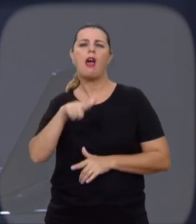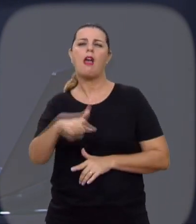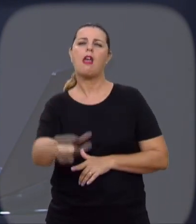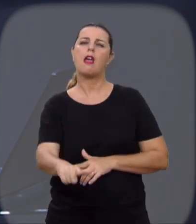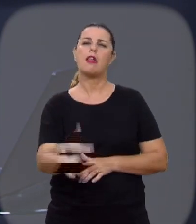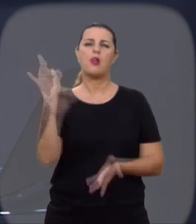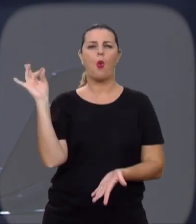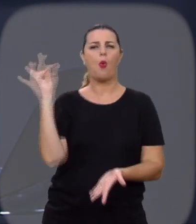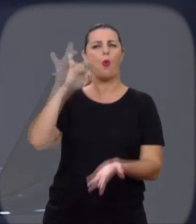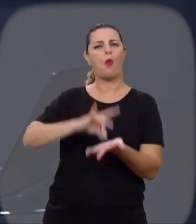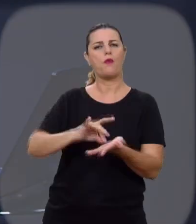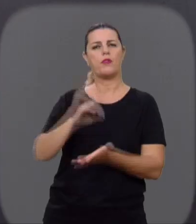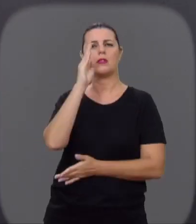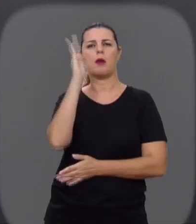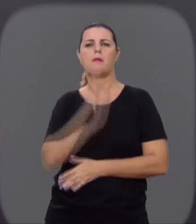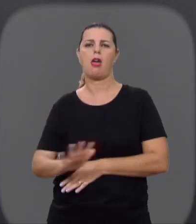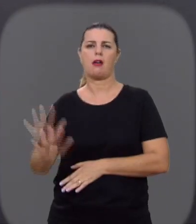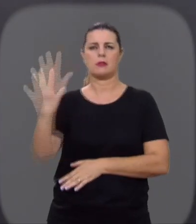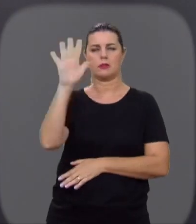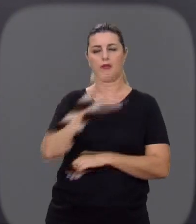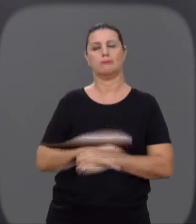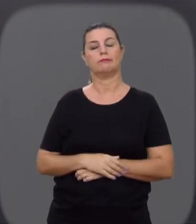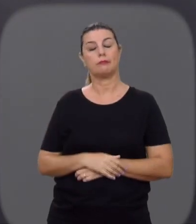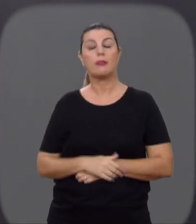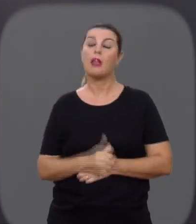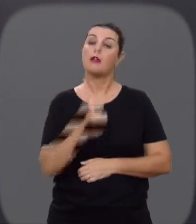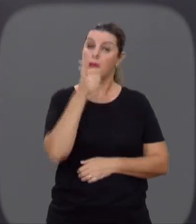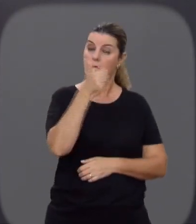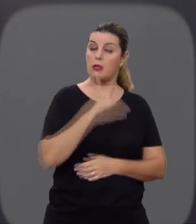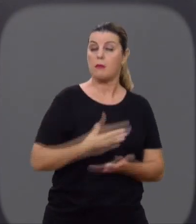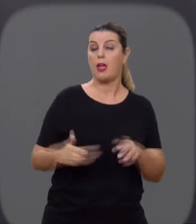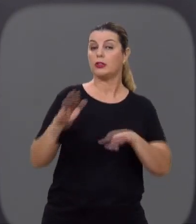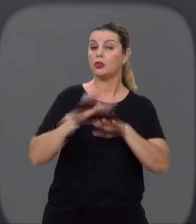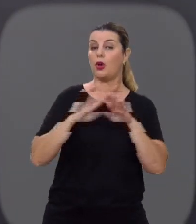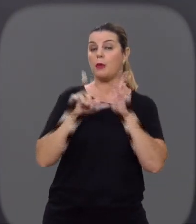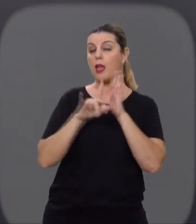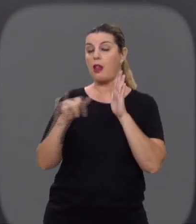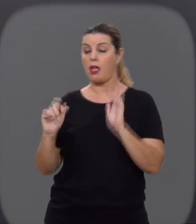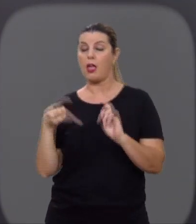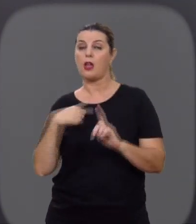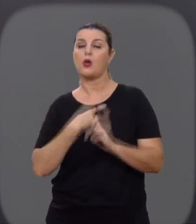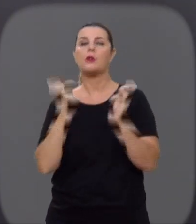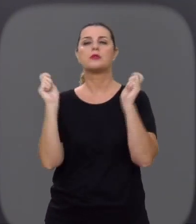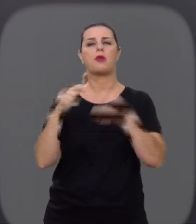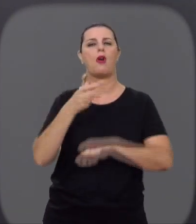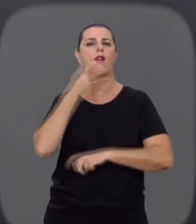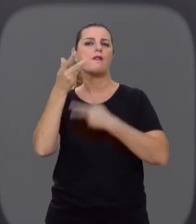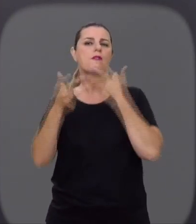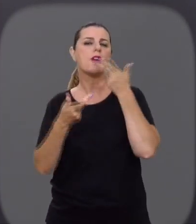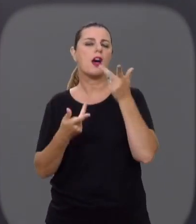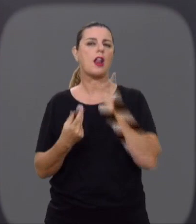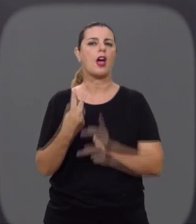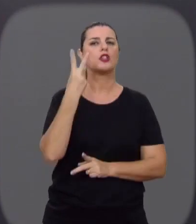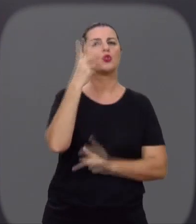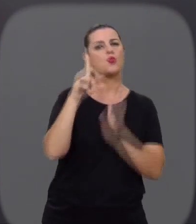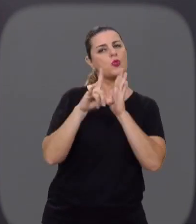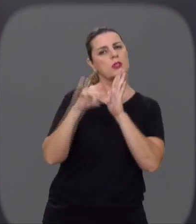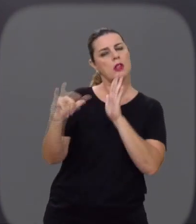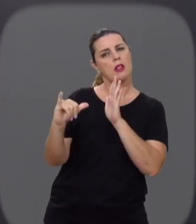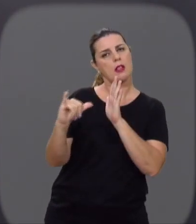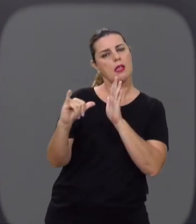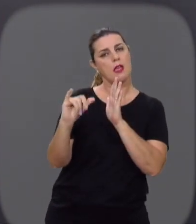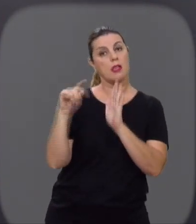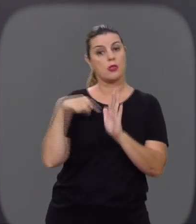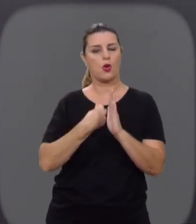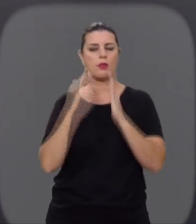oficial do nosso país. Muito bem, em se tratando de leis, nós podemos citar pelo menos 2 leis